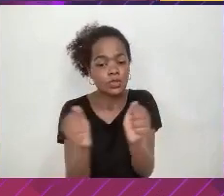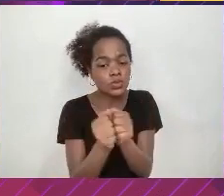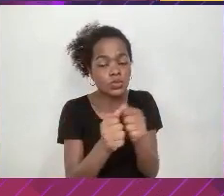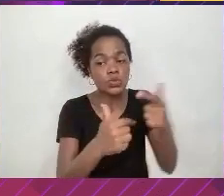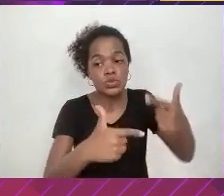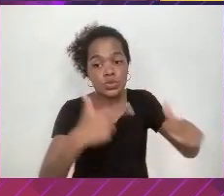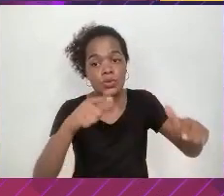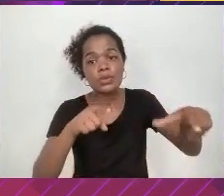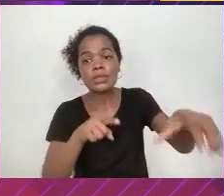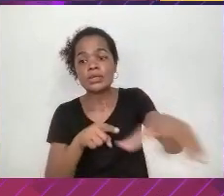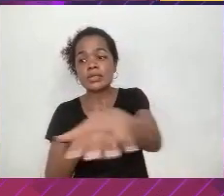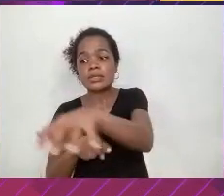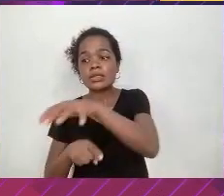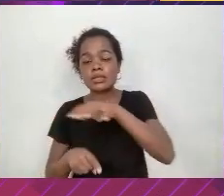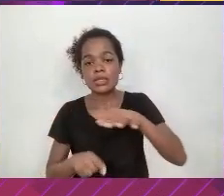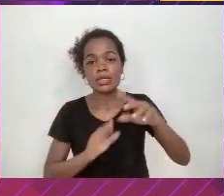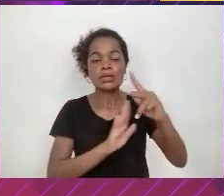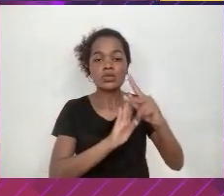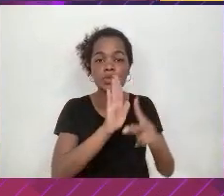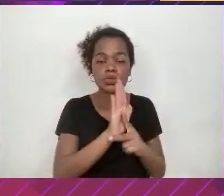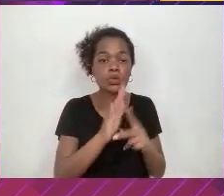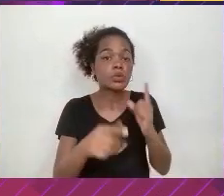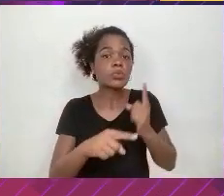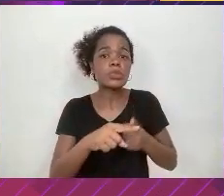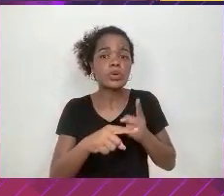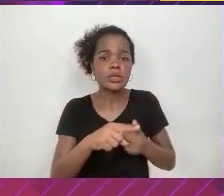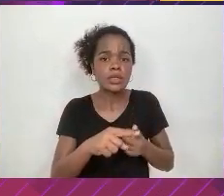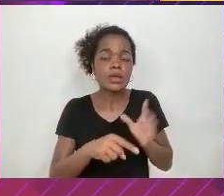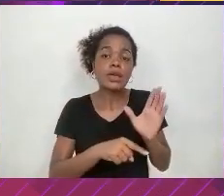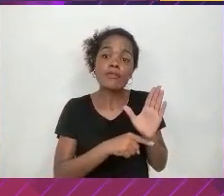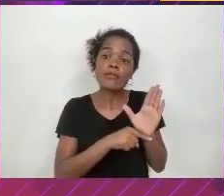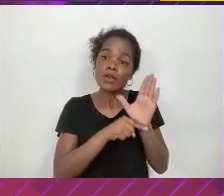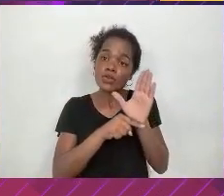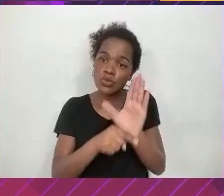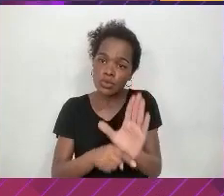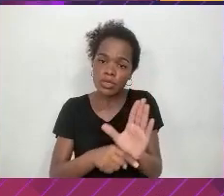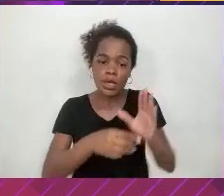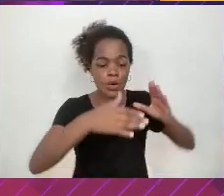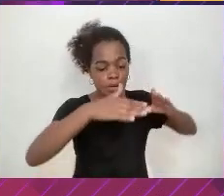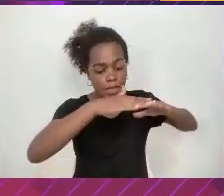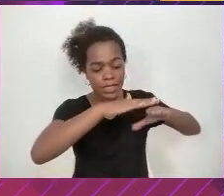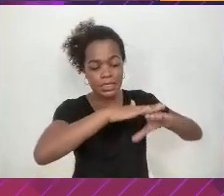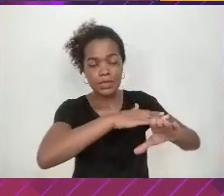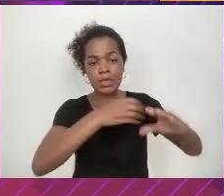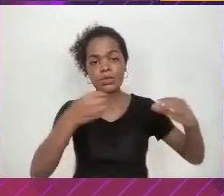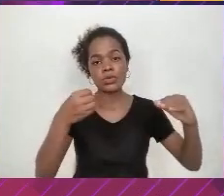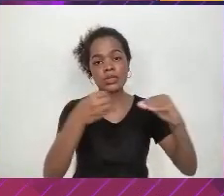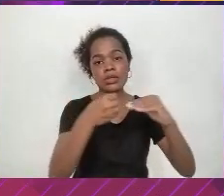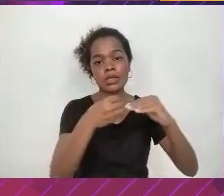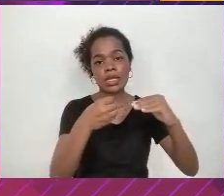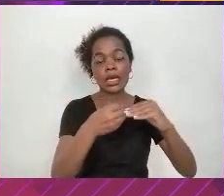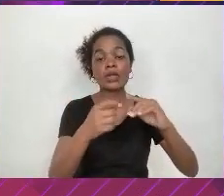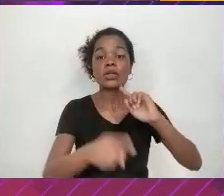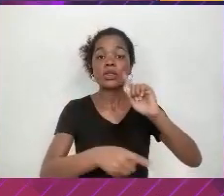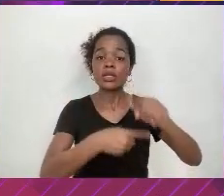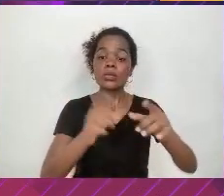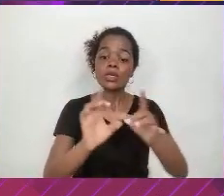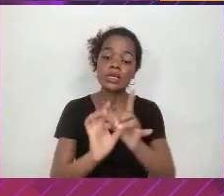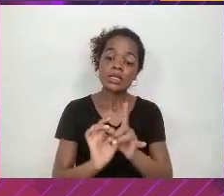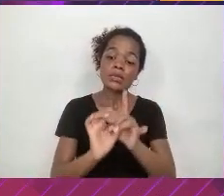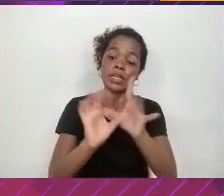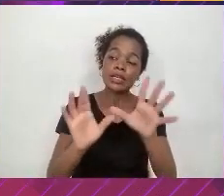nosso projeto. Ela vai ajudar tanto o armazenamento, o transporte e a liberação para o nosso usuário